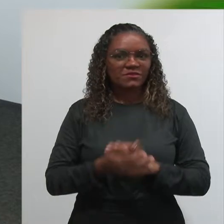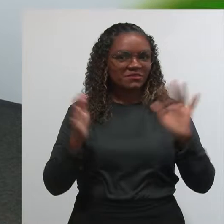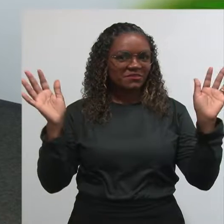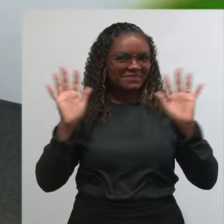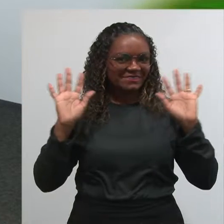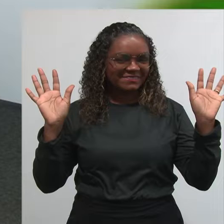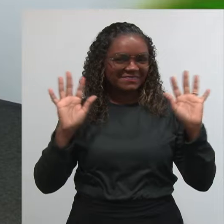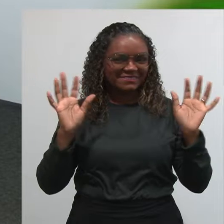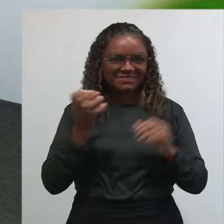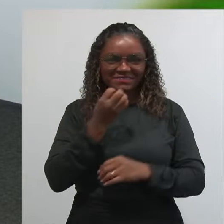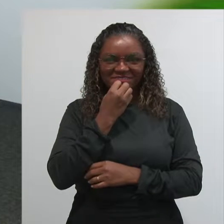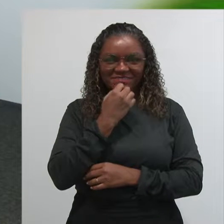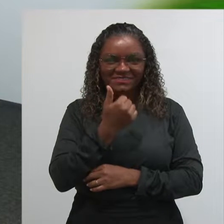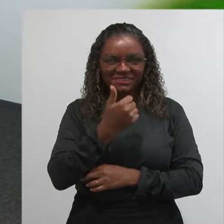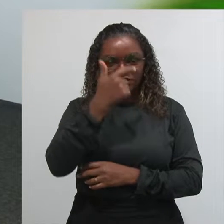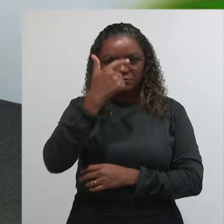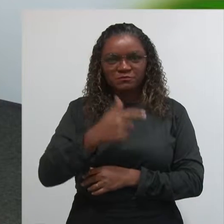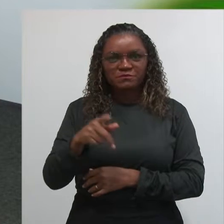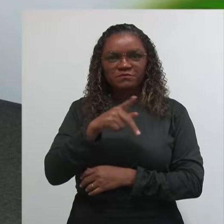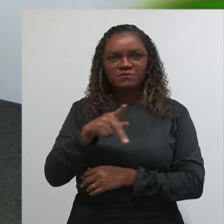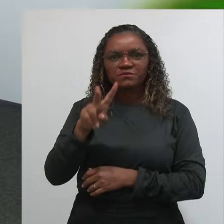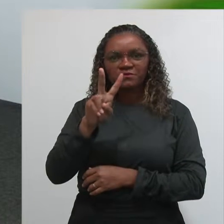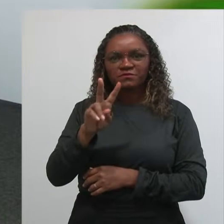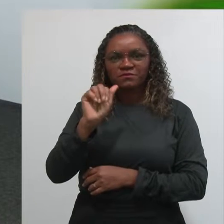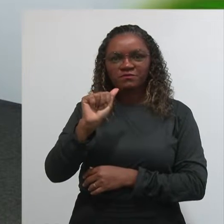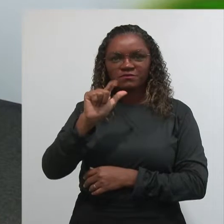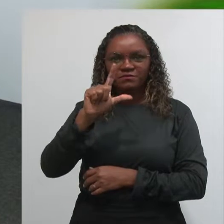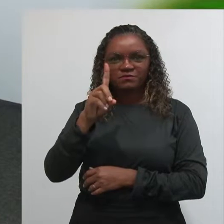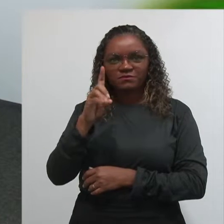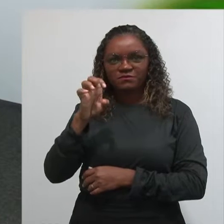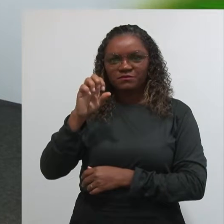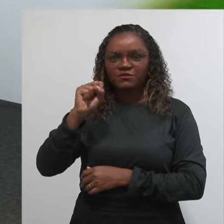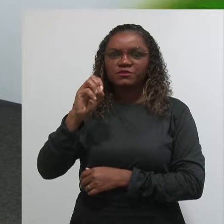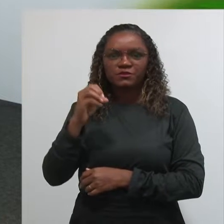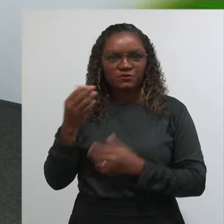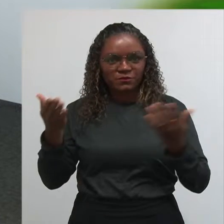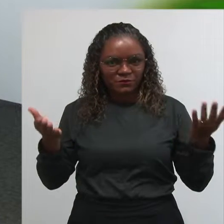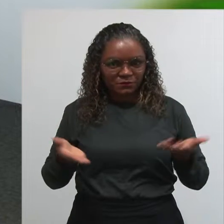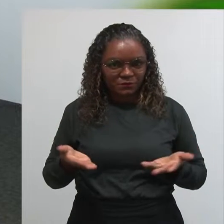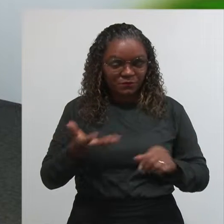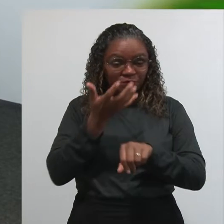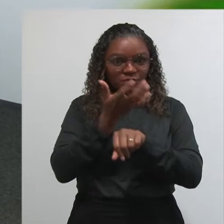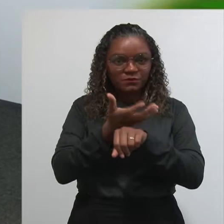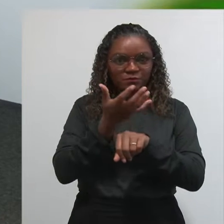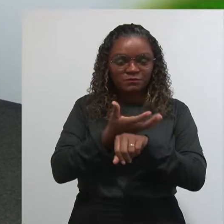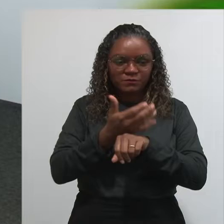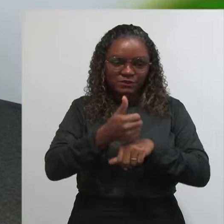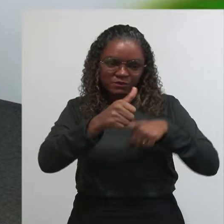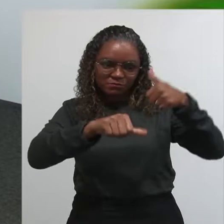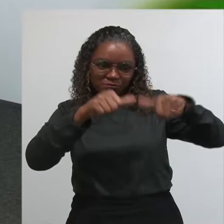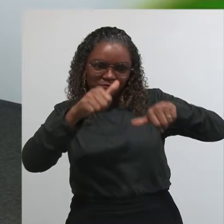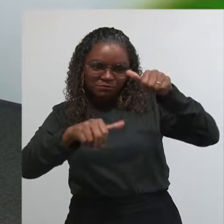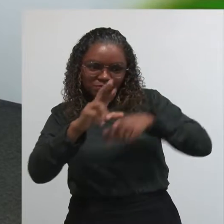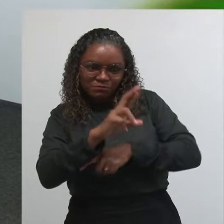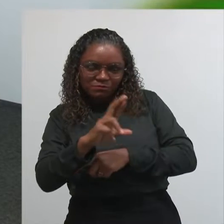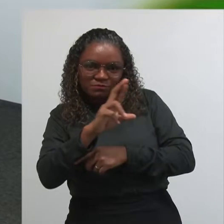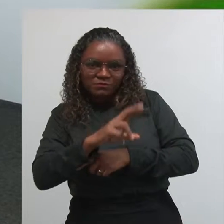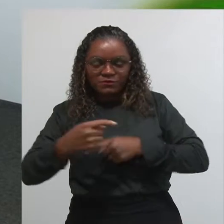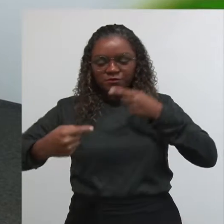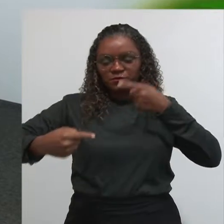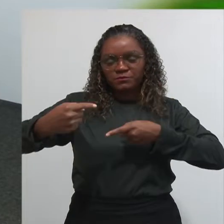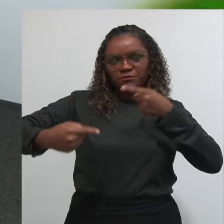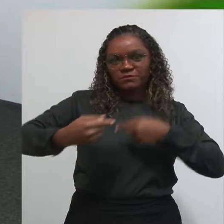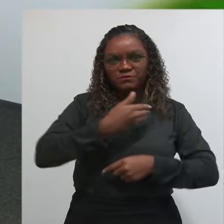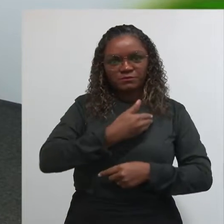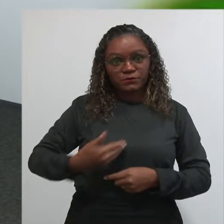Olá, tudo bem? Sou o professor Valderson Amaro Lima e essa é a nossa disciplina Monitoramento e Avaliação de Políticas Públicas. Eu estou aqui